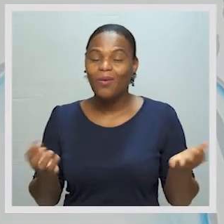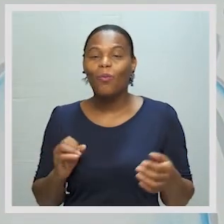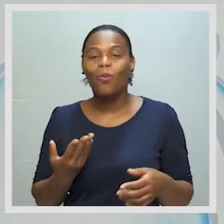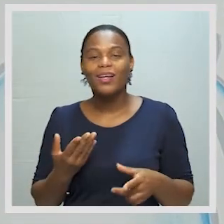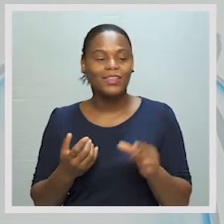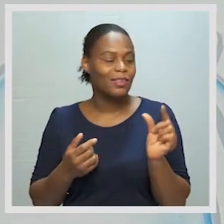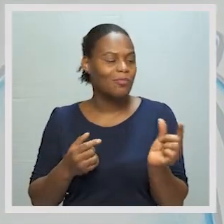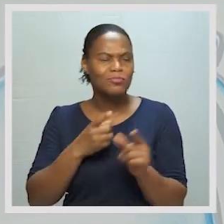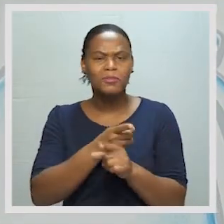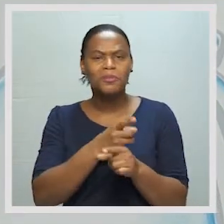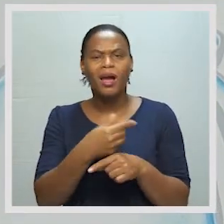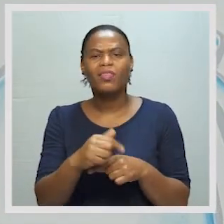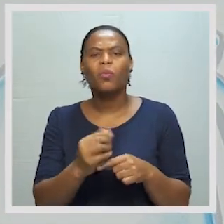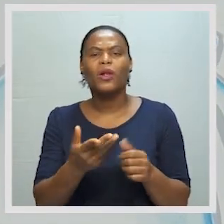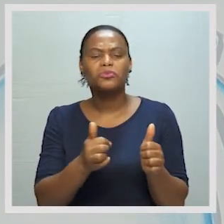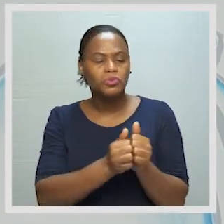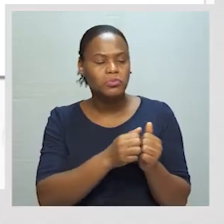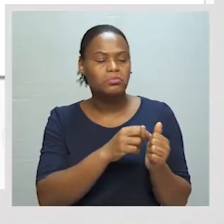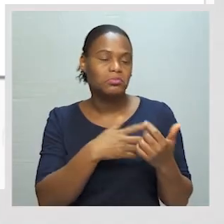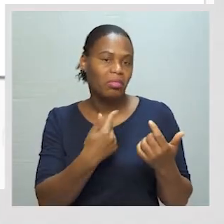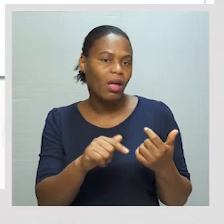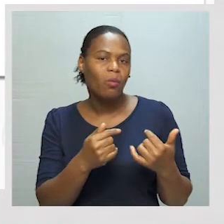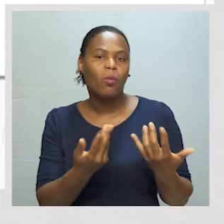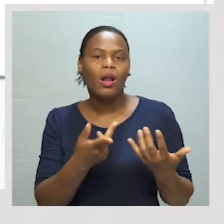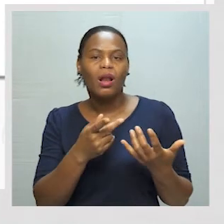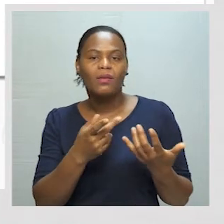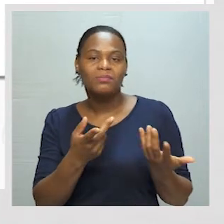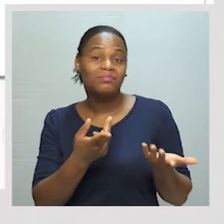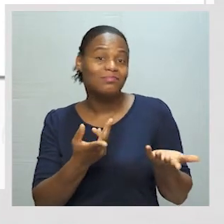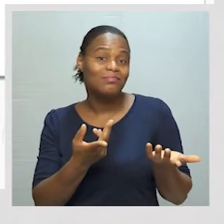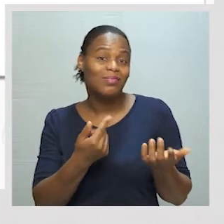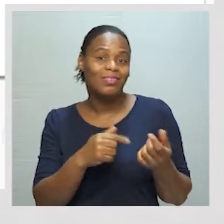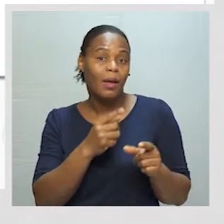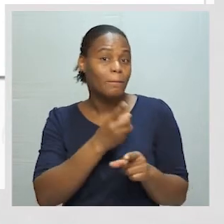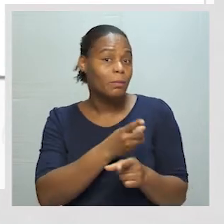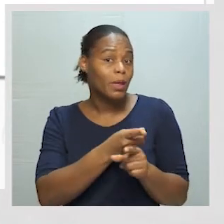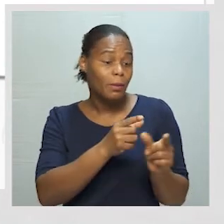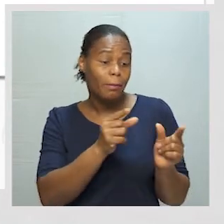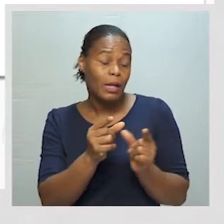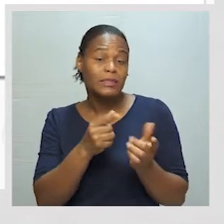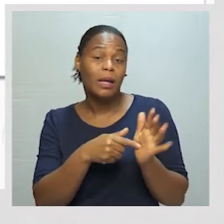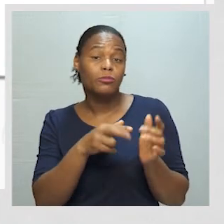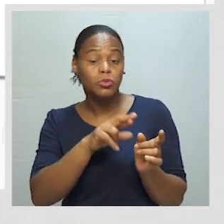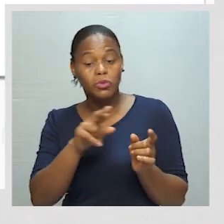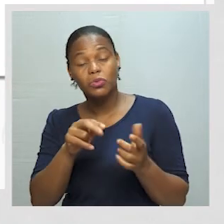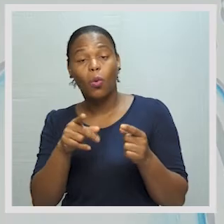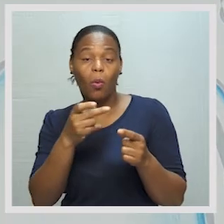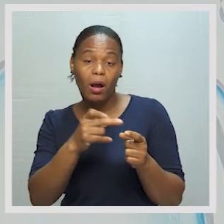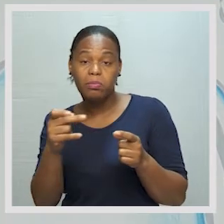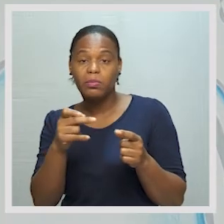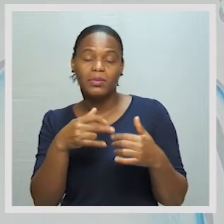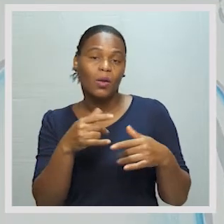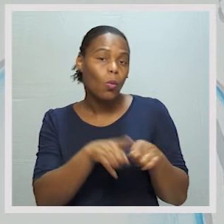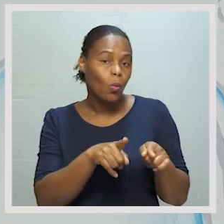Quais são os termos semelhantes nesta equação? Os termos que têm a mesma parte literal, ou seja,